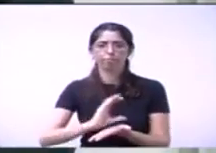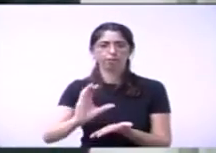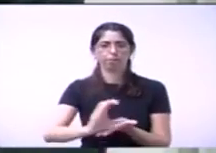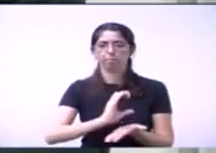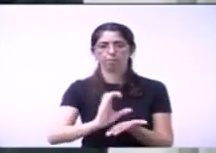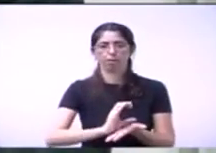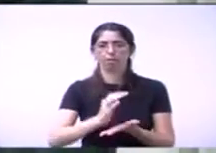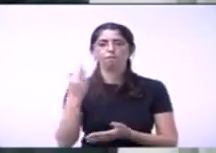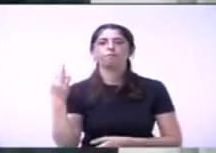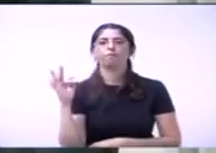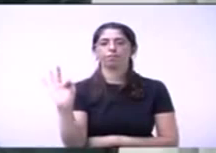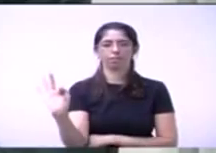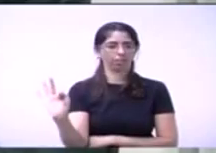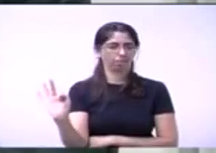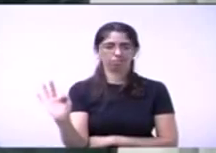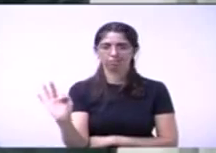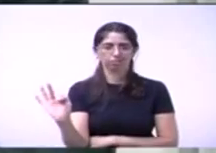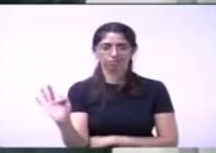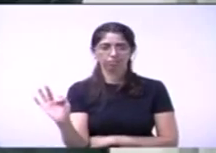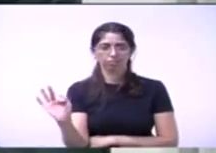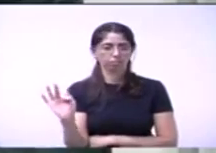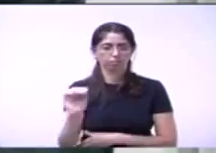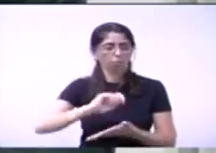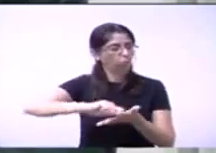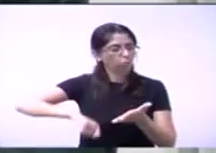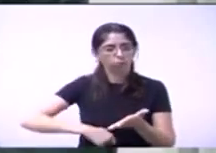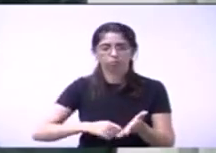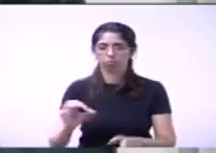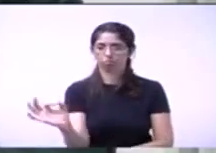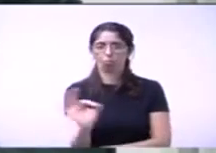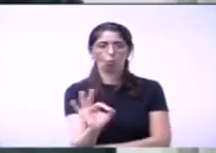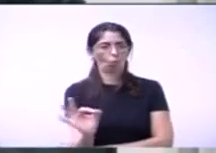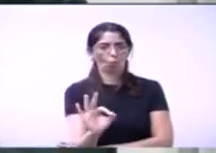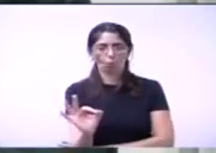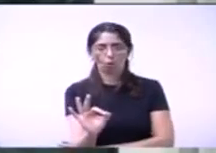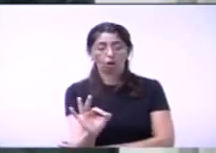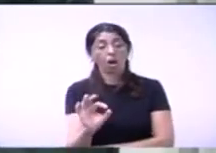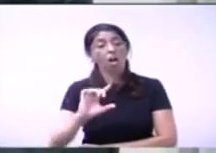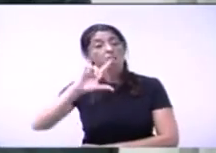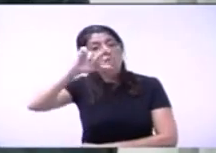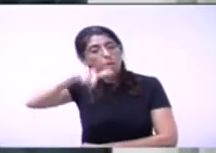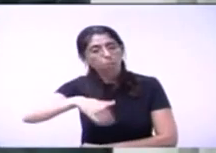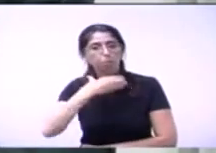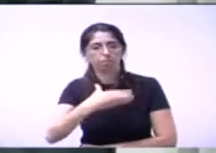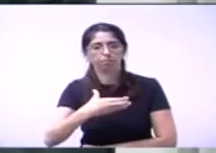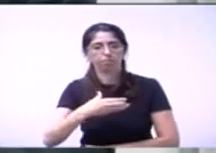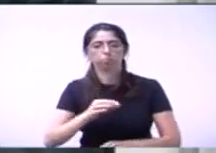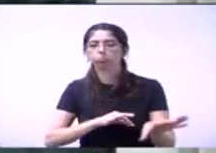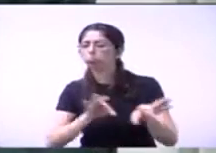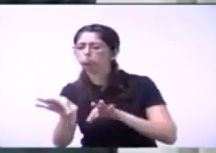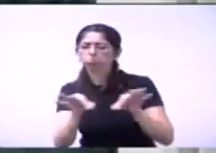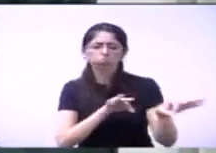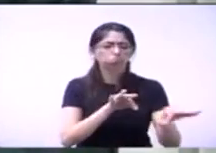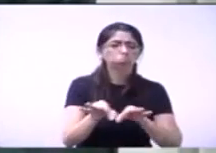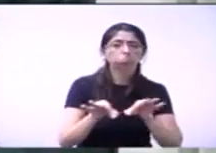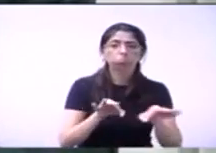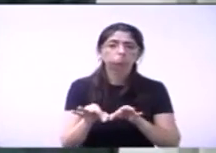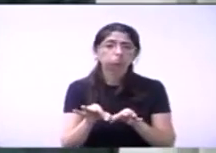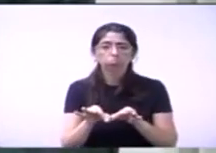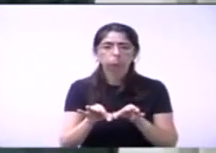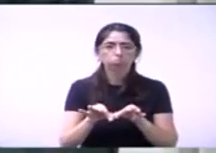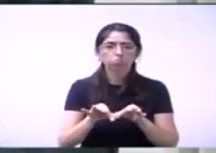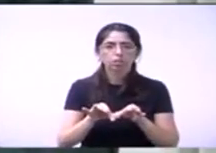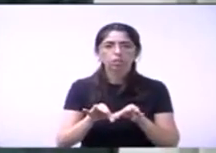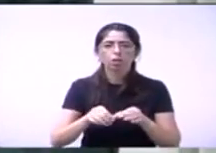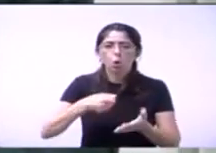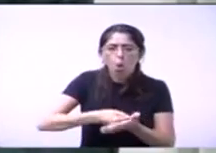que foi já meu advogado aqui no primeiro ano de mandato, ia assumir a presidência, me animou ainda mais de estar dentro dessa legenda e